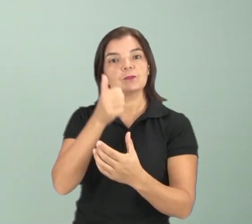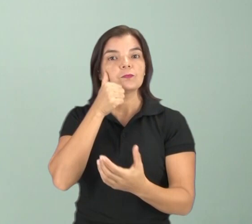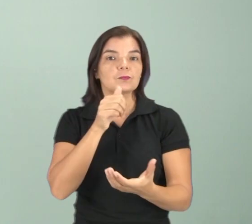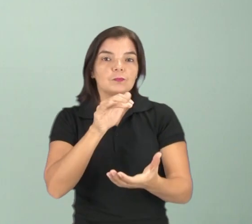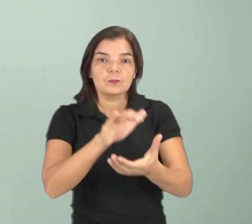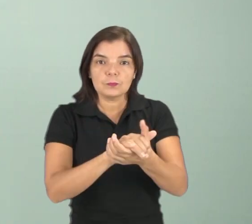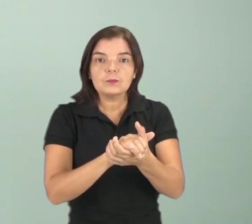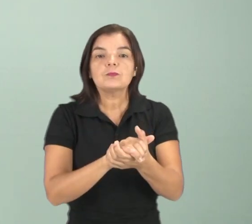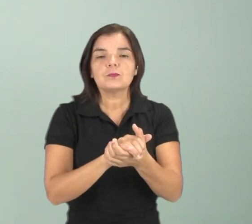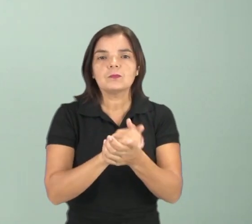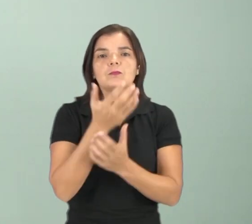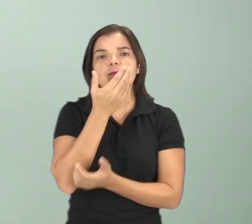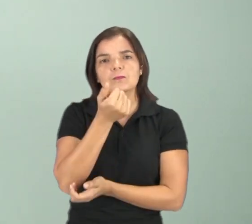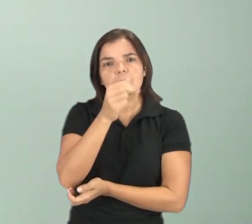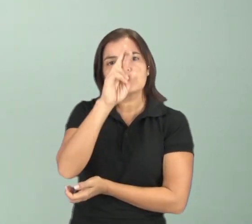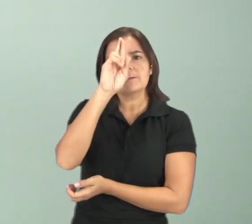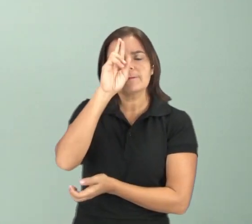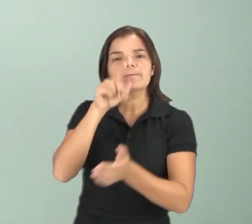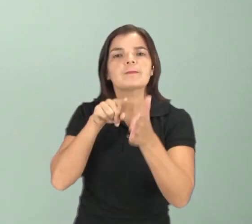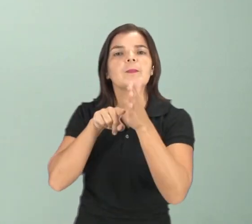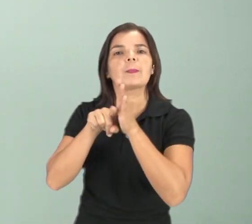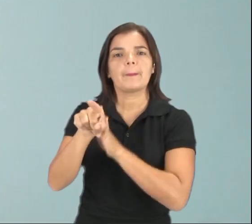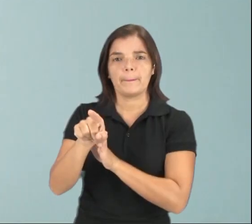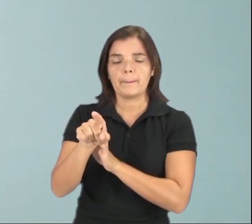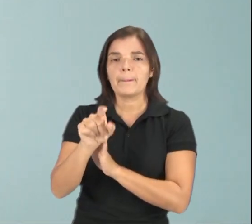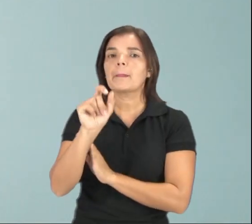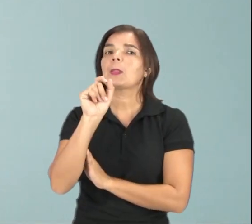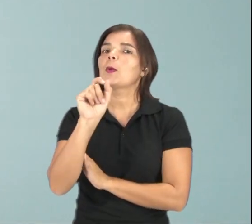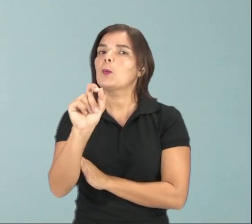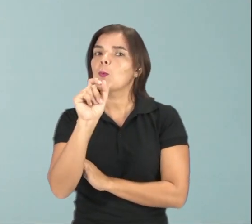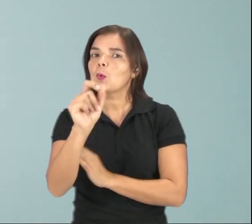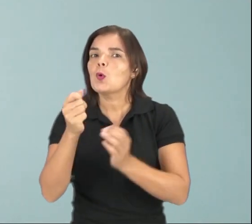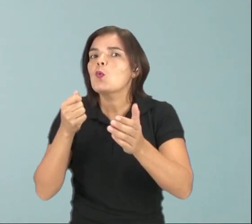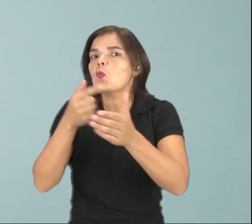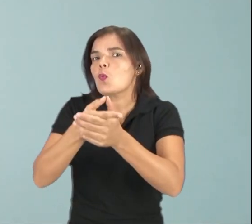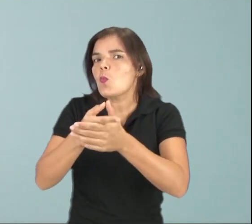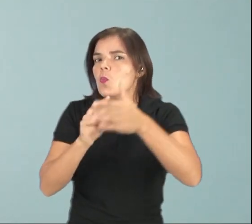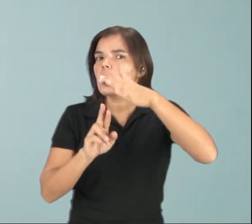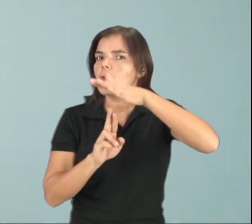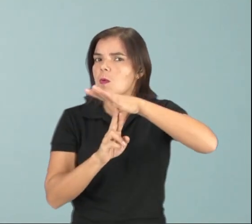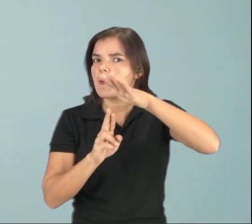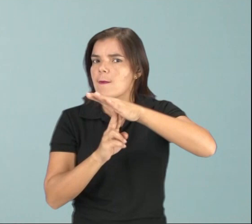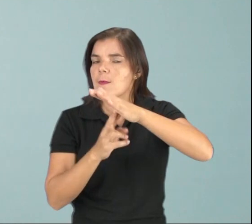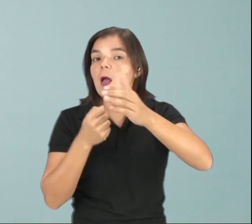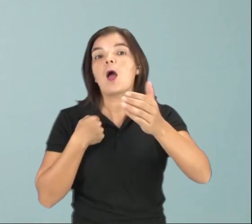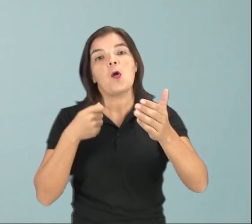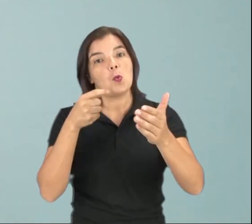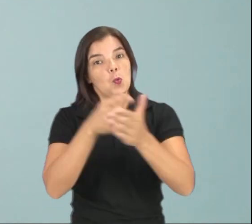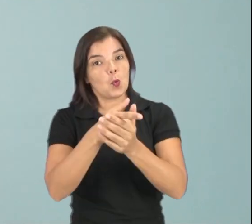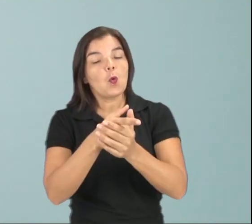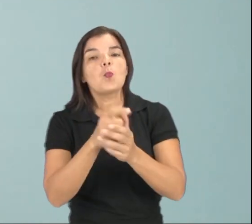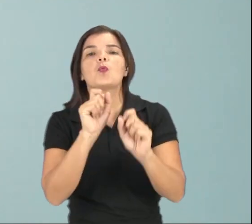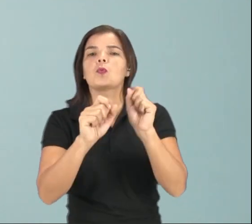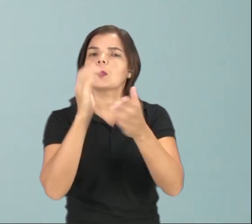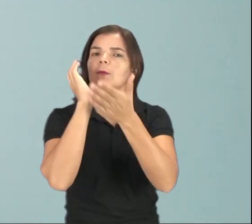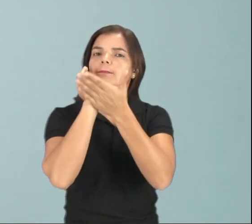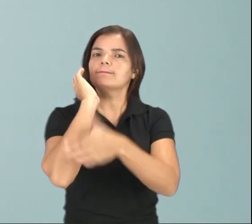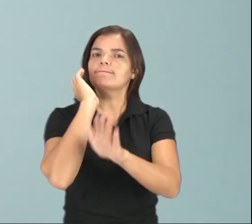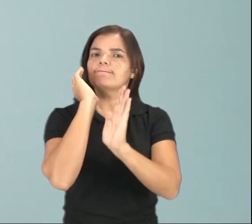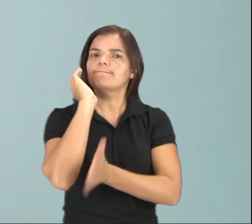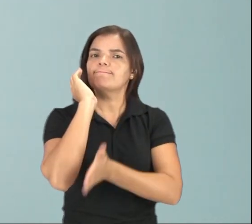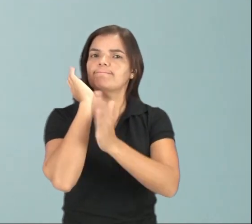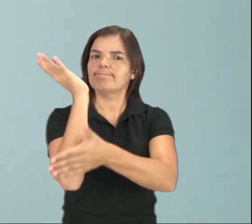esposa almoçando e ele pergunta o que ela comprou na feirinha e ela diz que comprou um